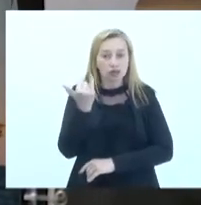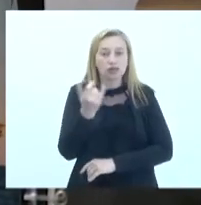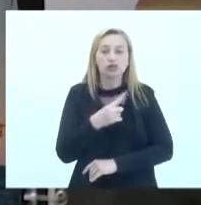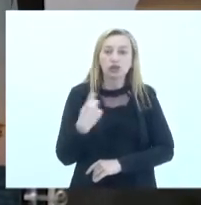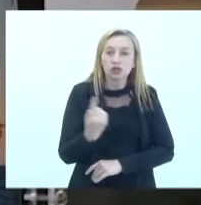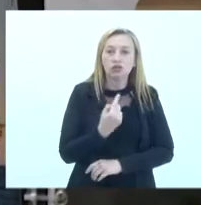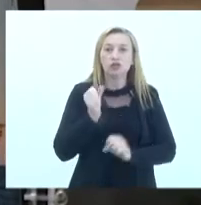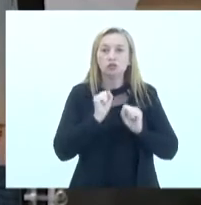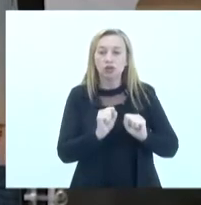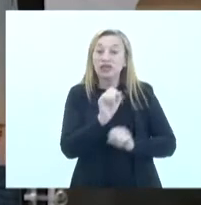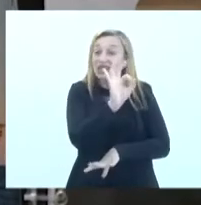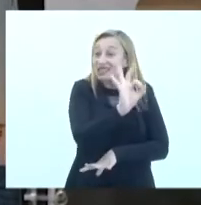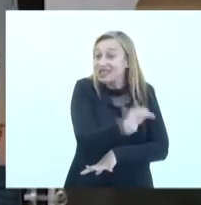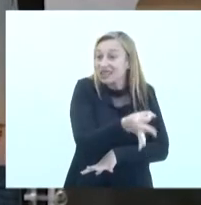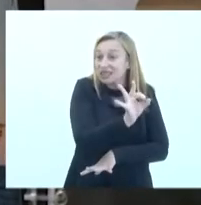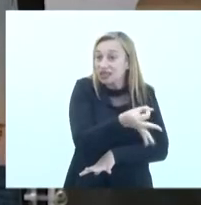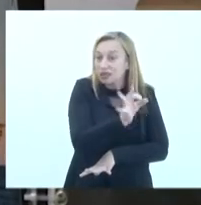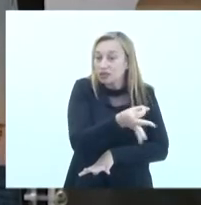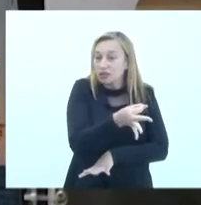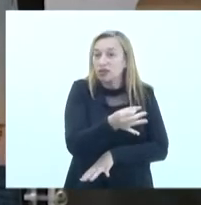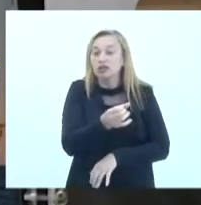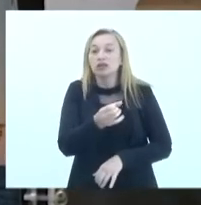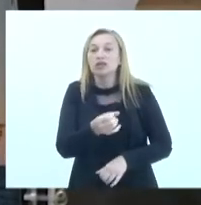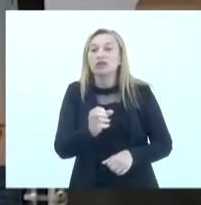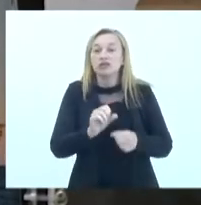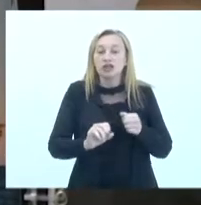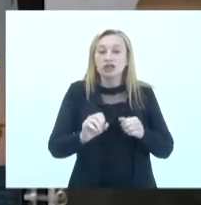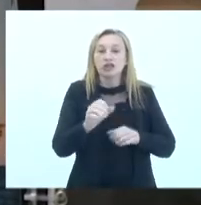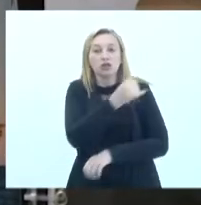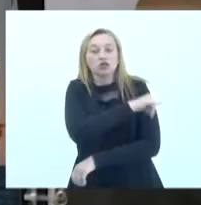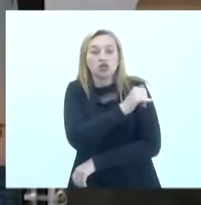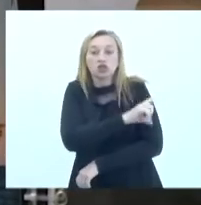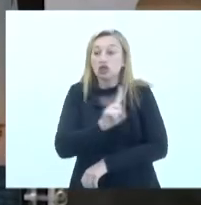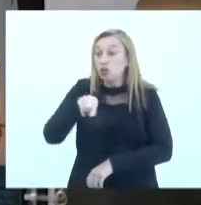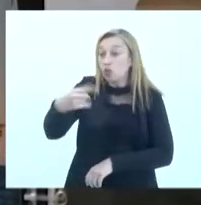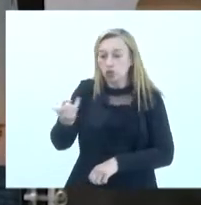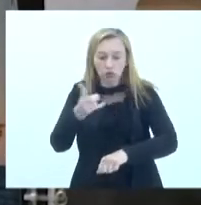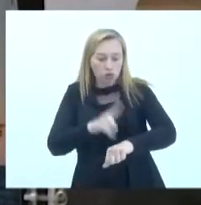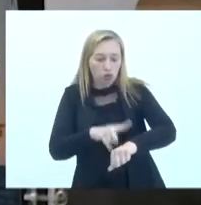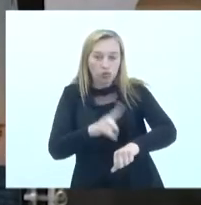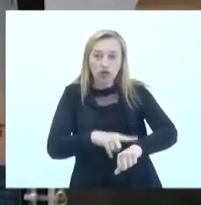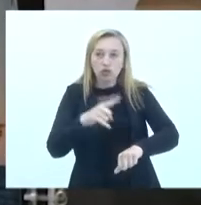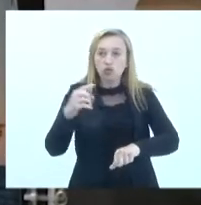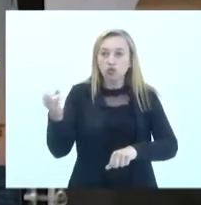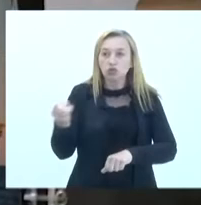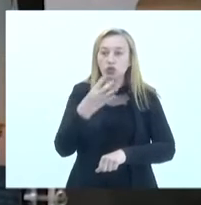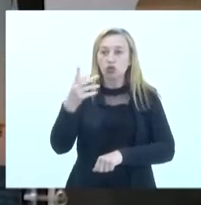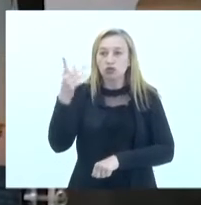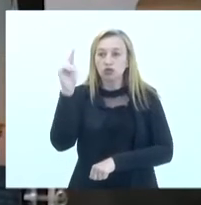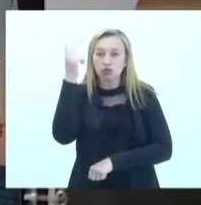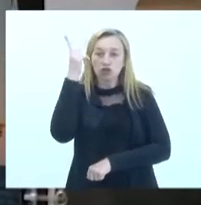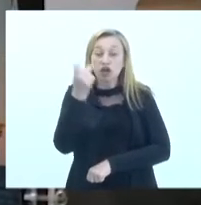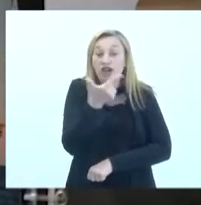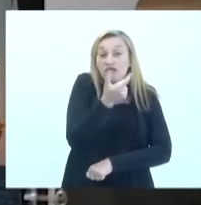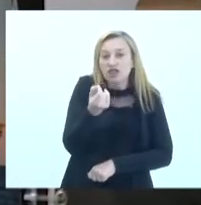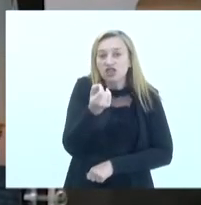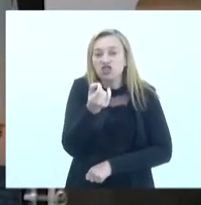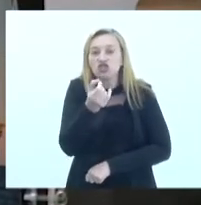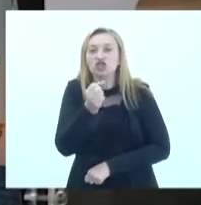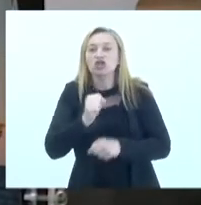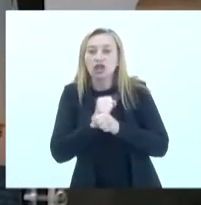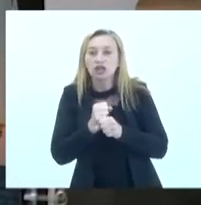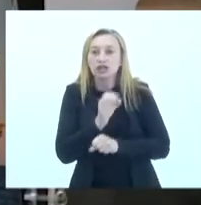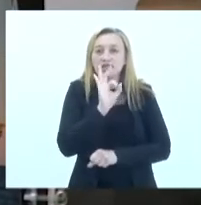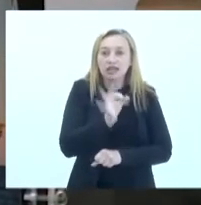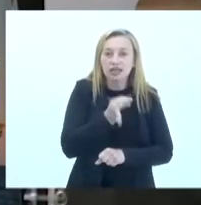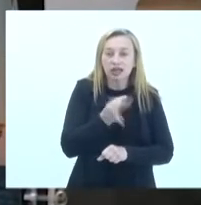gente possa, de fato, fazer com que o Rio de Janeiro tenha um outro momento na sua história. Esses 20 anos têm que, de fato, ficar